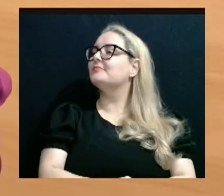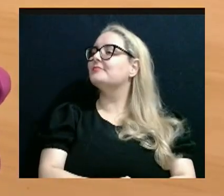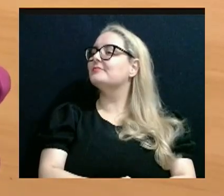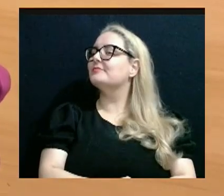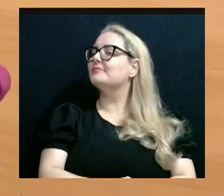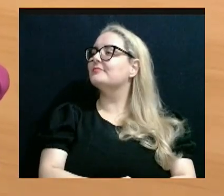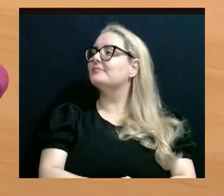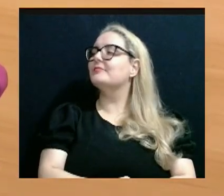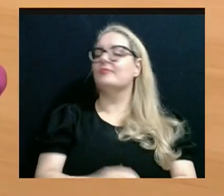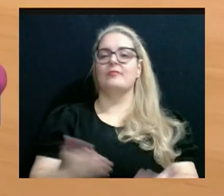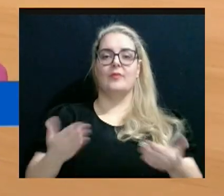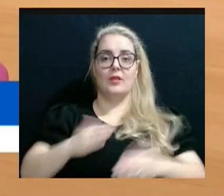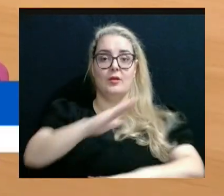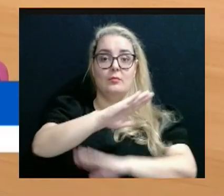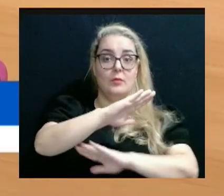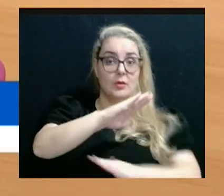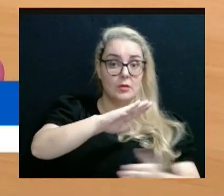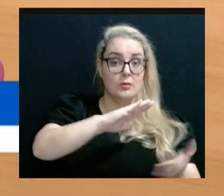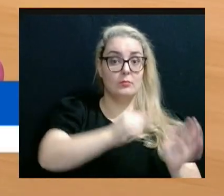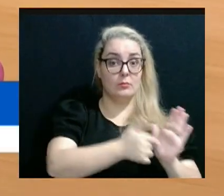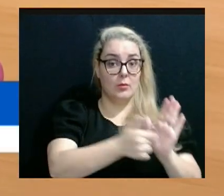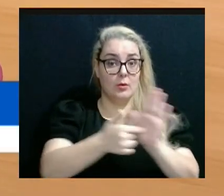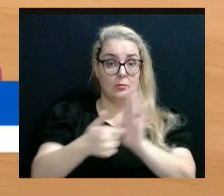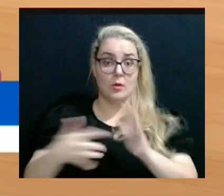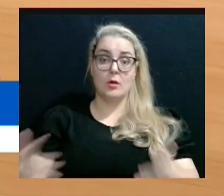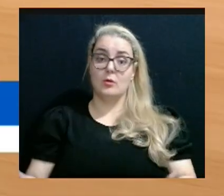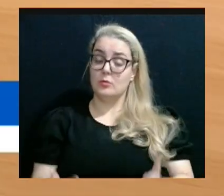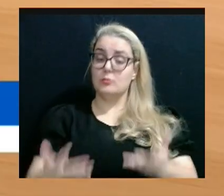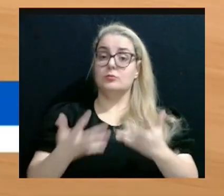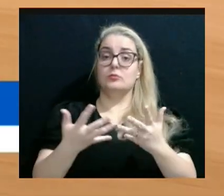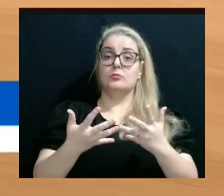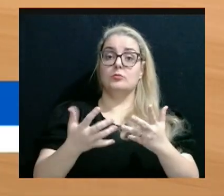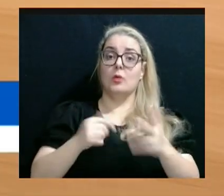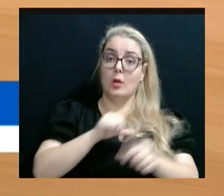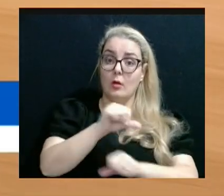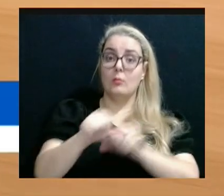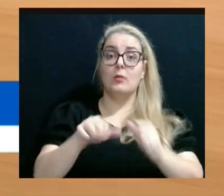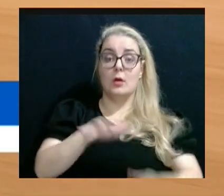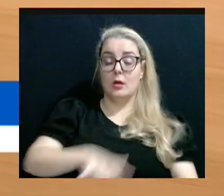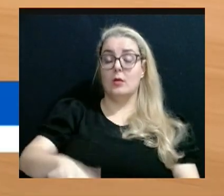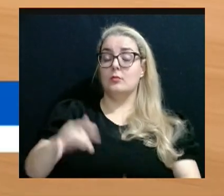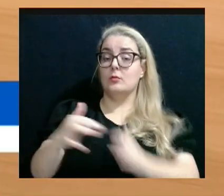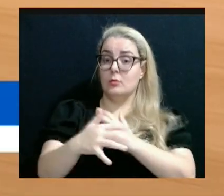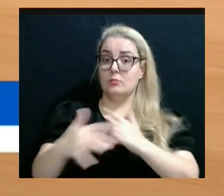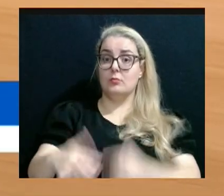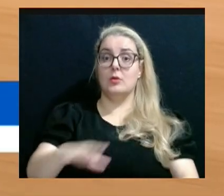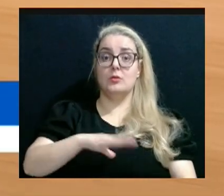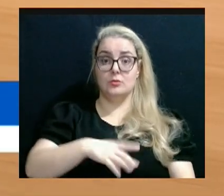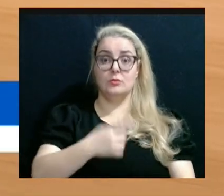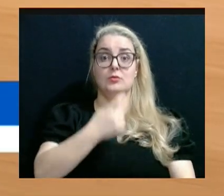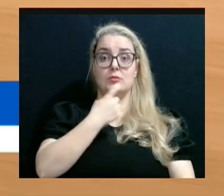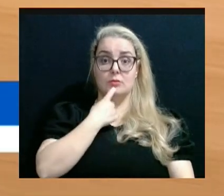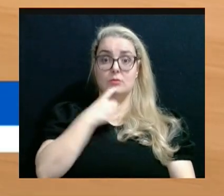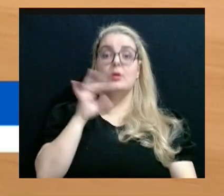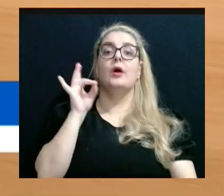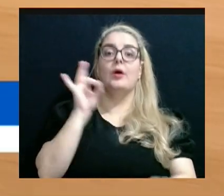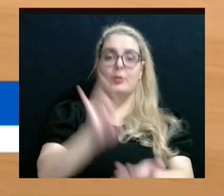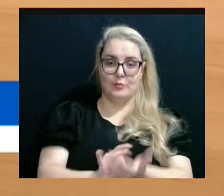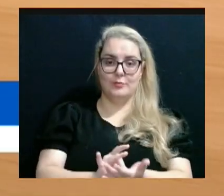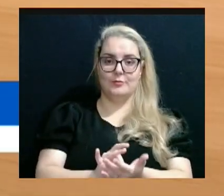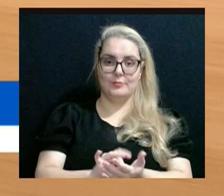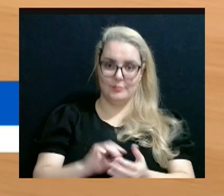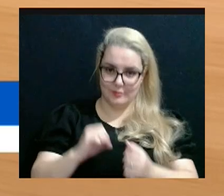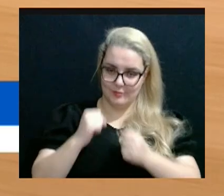Hoje, o Passou pela Câmara mostra uma iniciativa que está transformando áreas urbanas de Campinas em verdadeiros refúgios